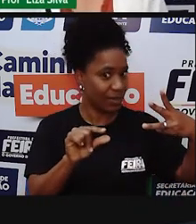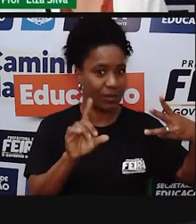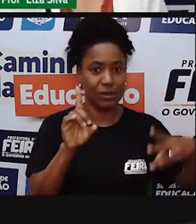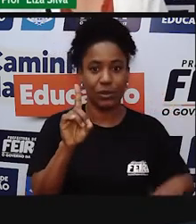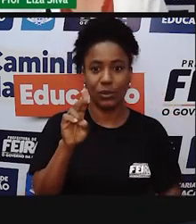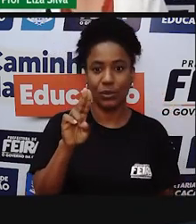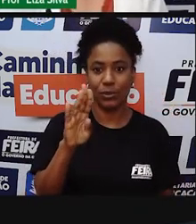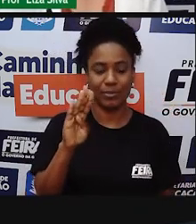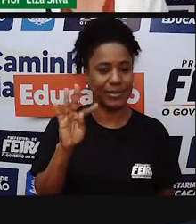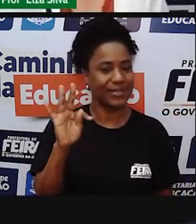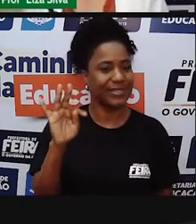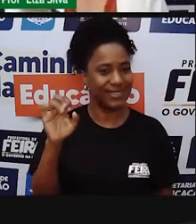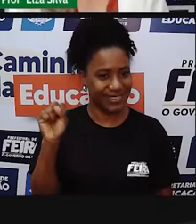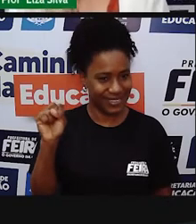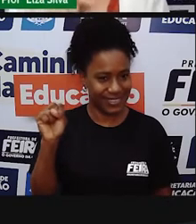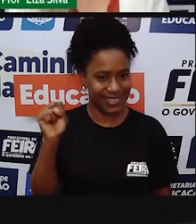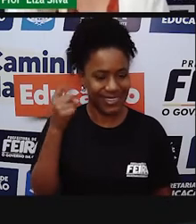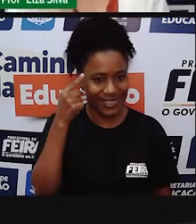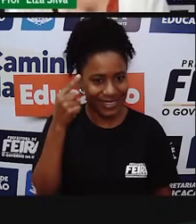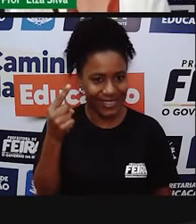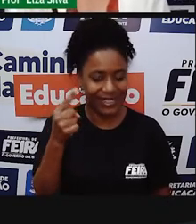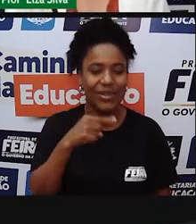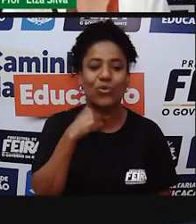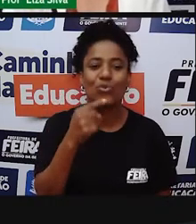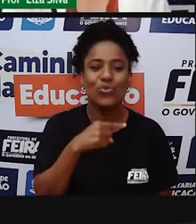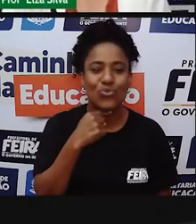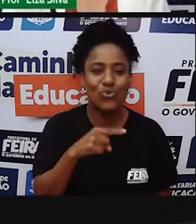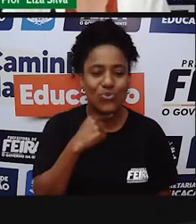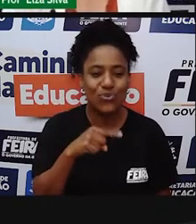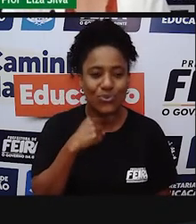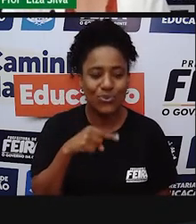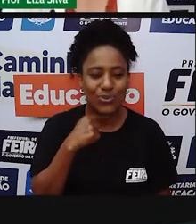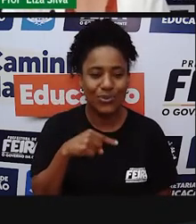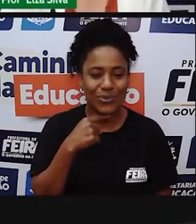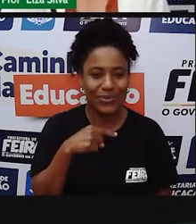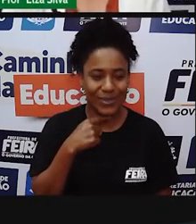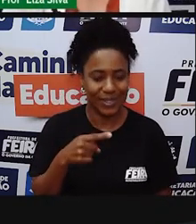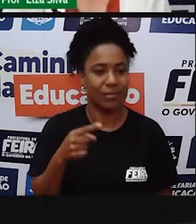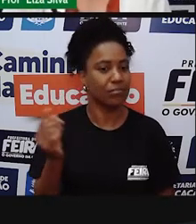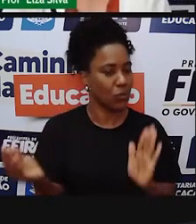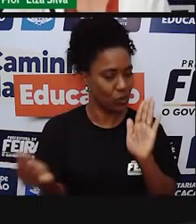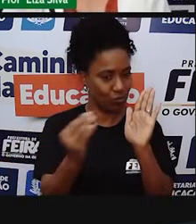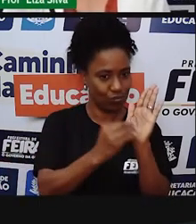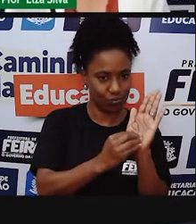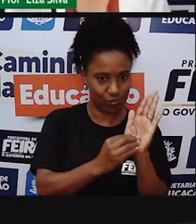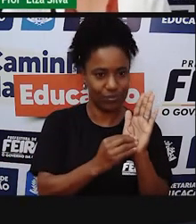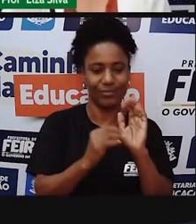as doubts, aquelas dúvidas que surgem durante a aula.